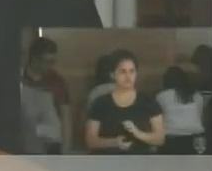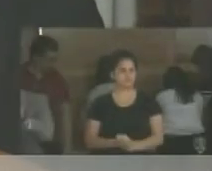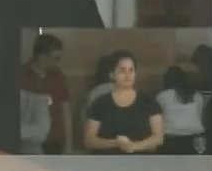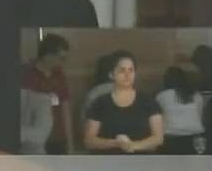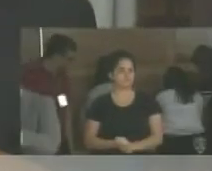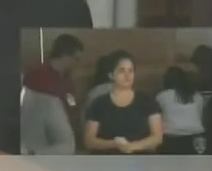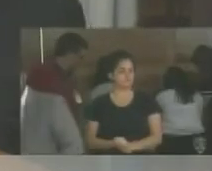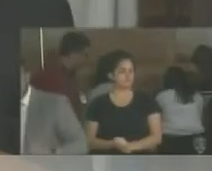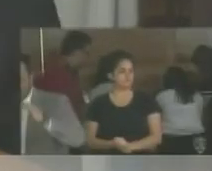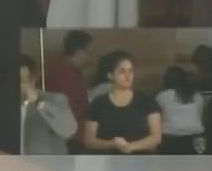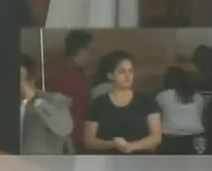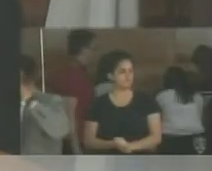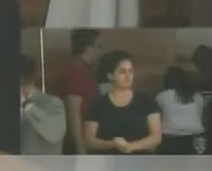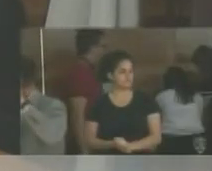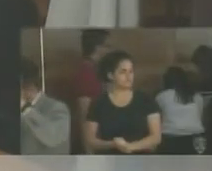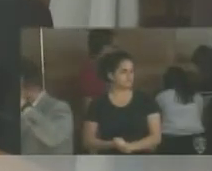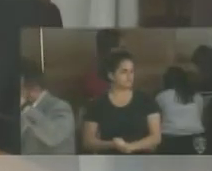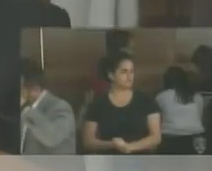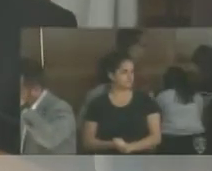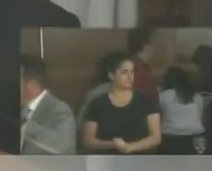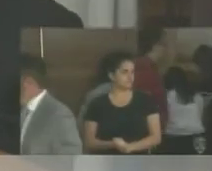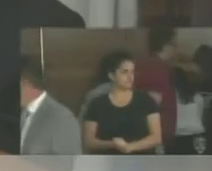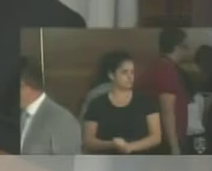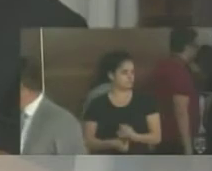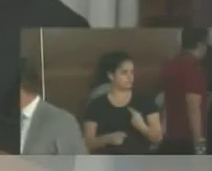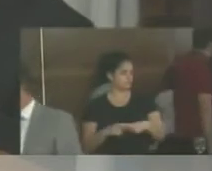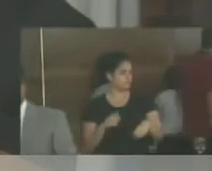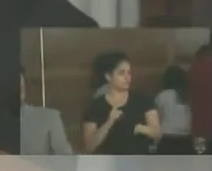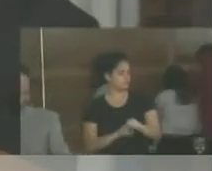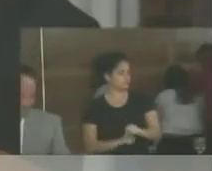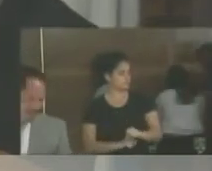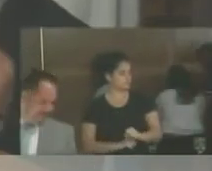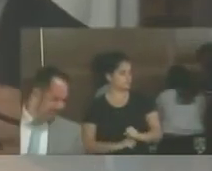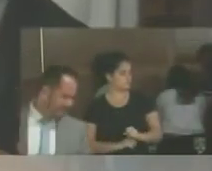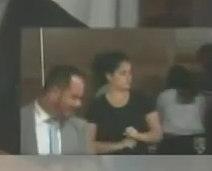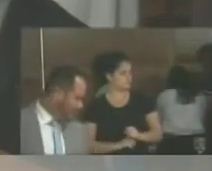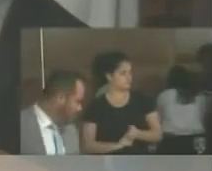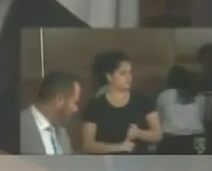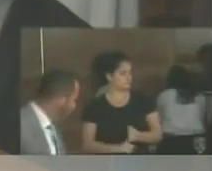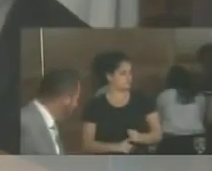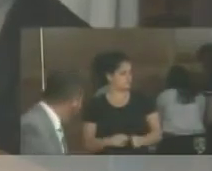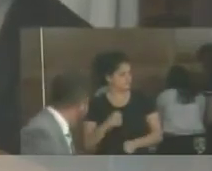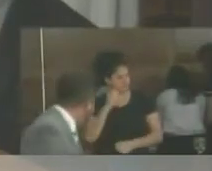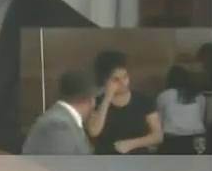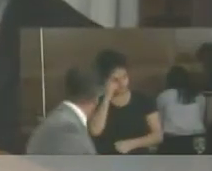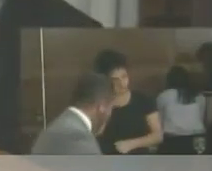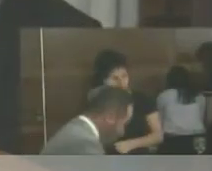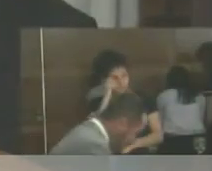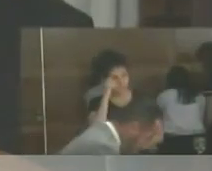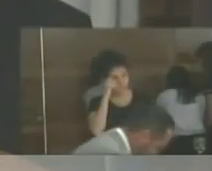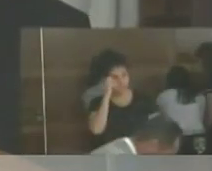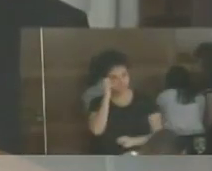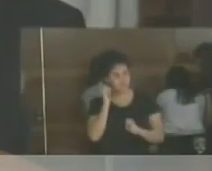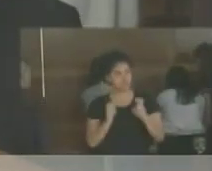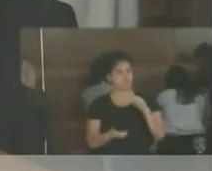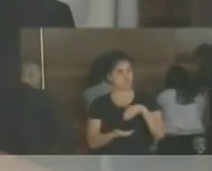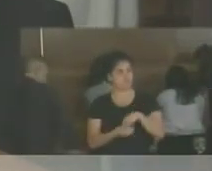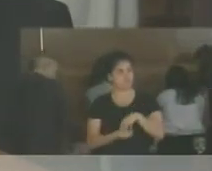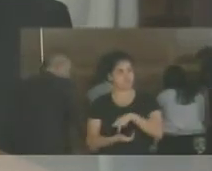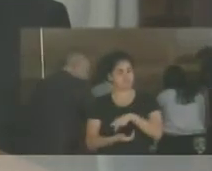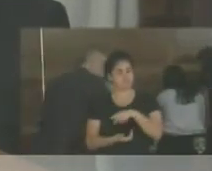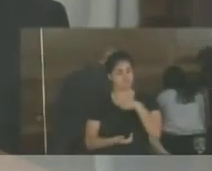notável por toda a população, e talvez por conta do tempo, em ele seguir aí o que nós combinamos de os 5 minutos, ele não conseguiu estar